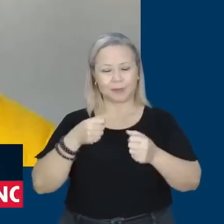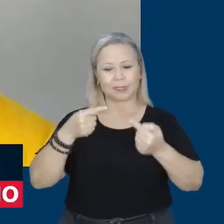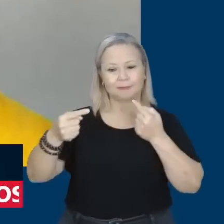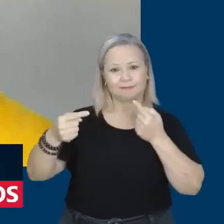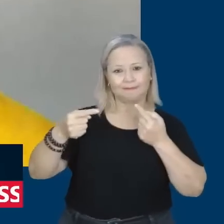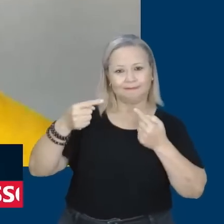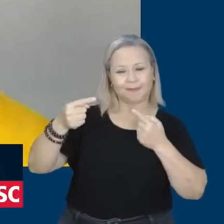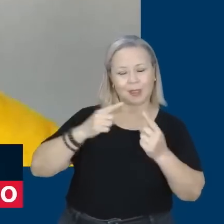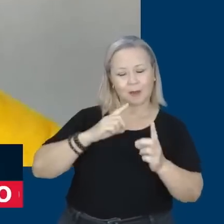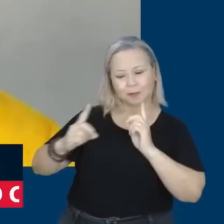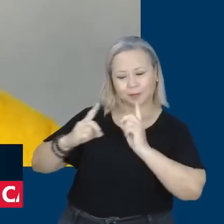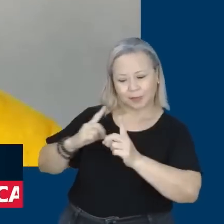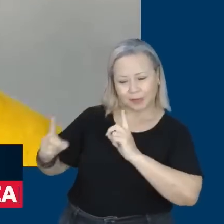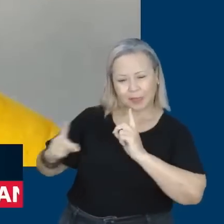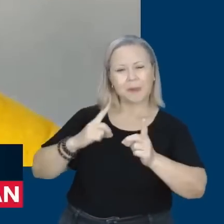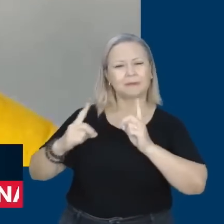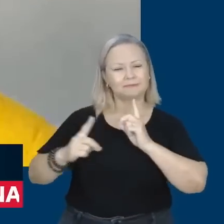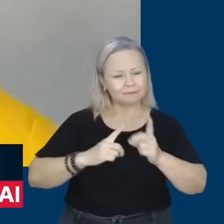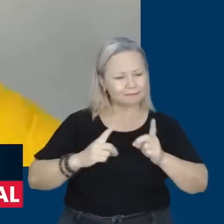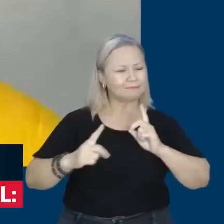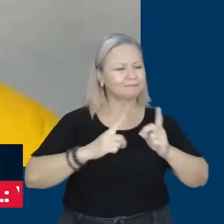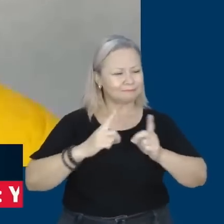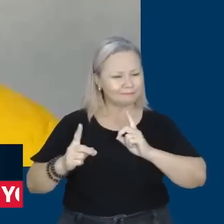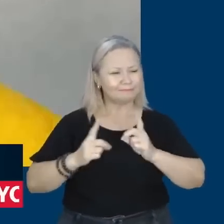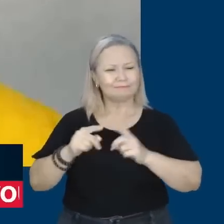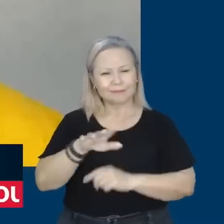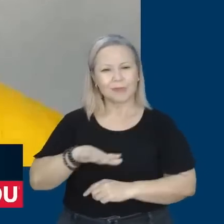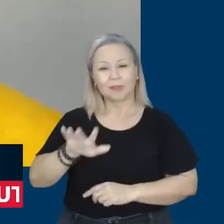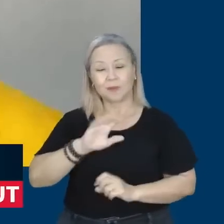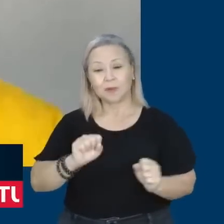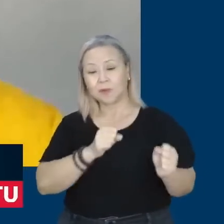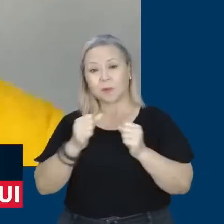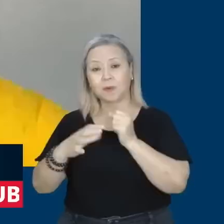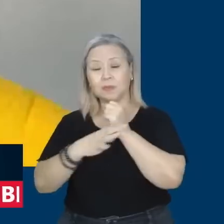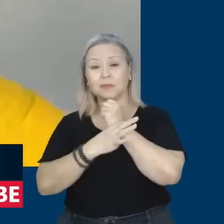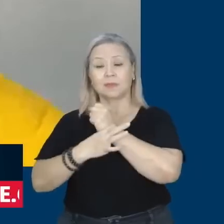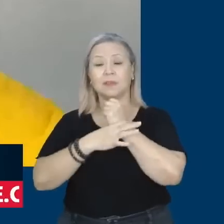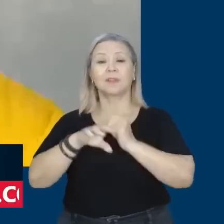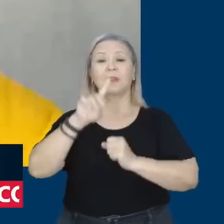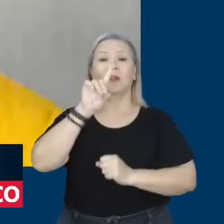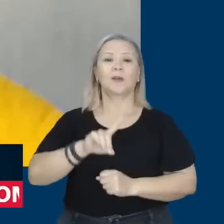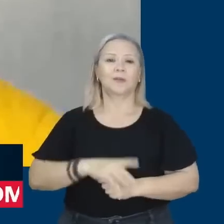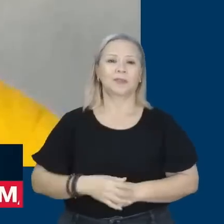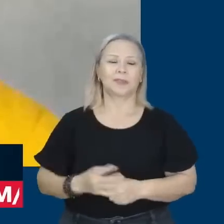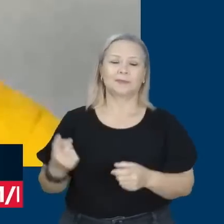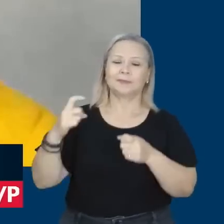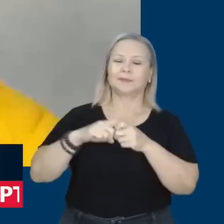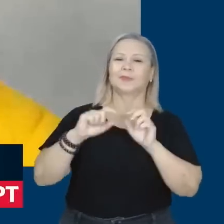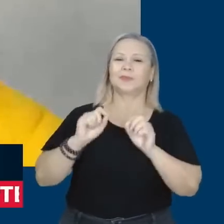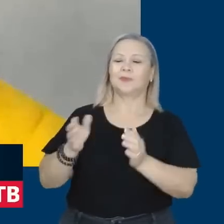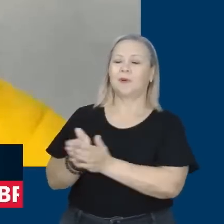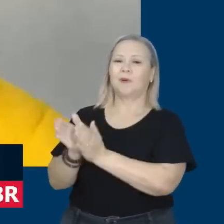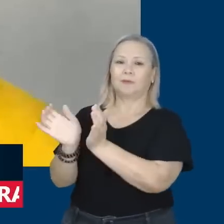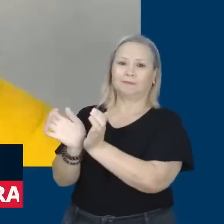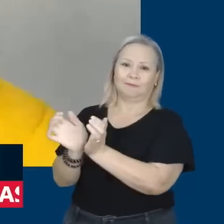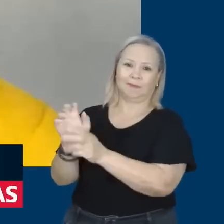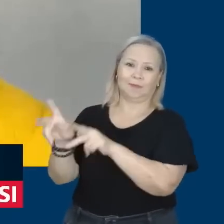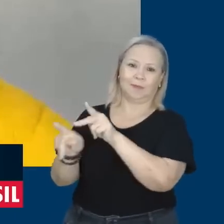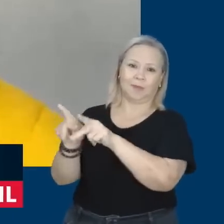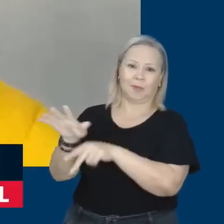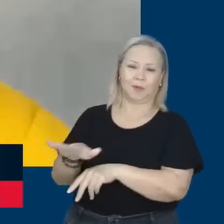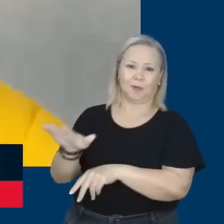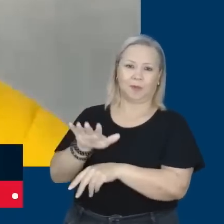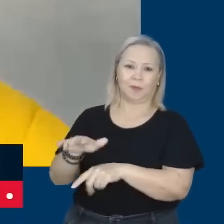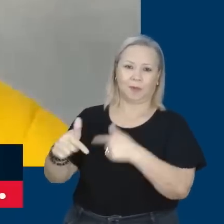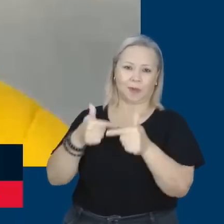debater incansavelmente, né, para que a gente possa garantir os direitos de volta para a classe trabalhadora, para poder